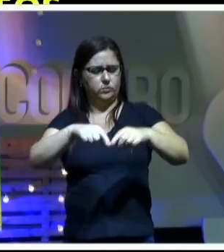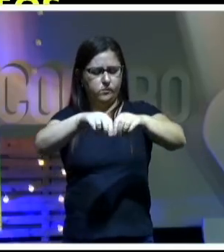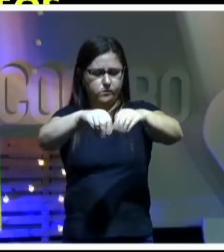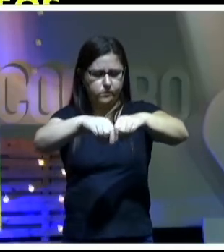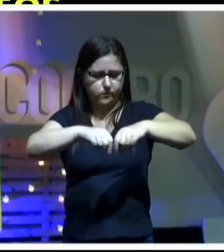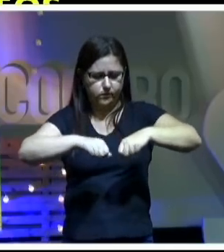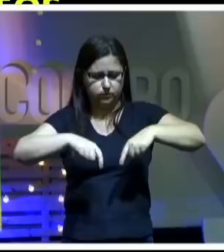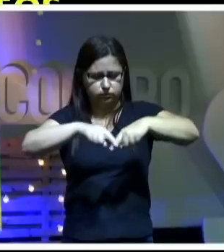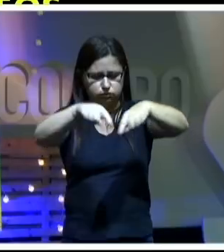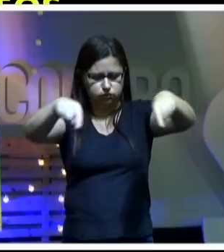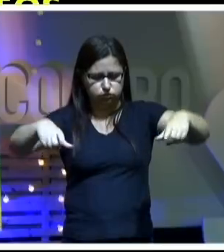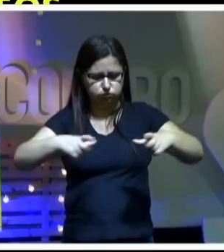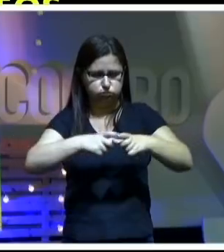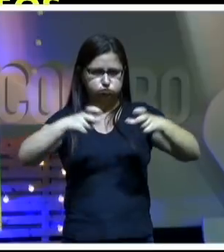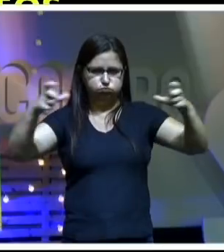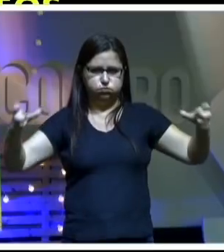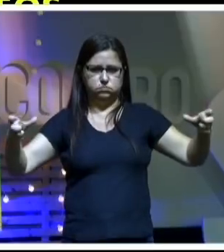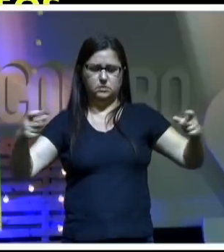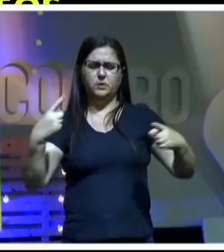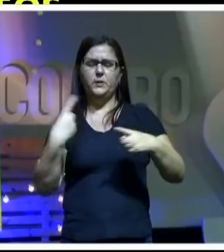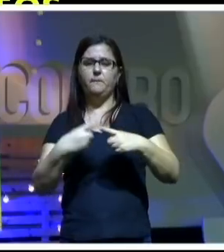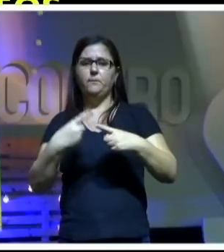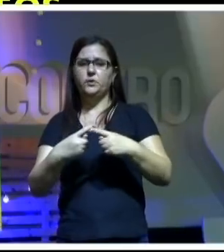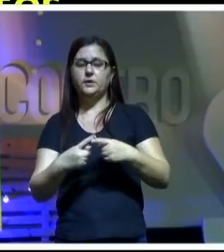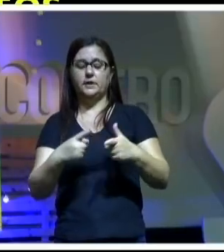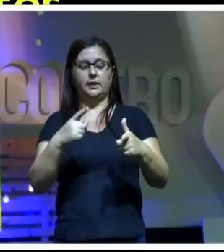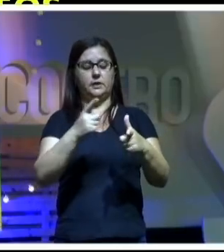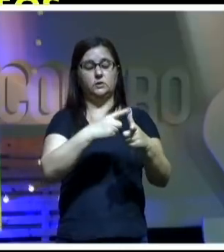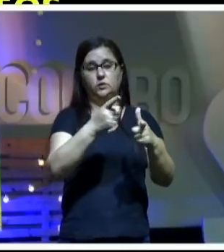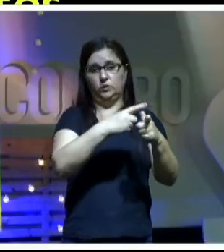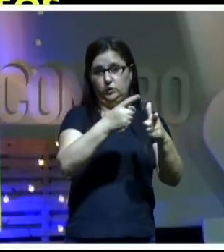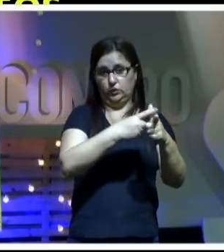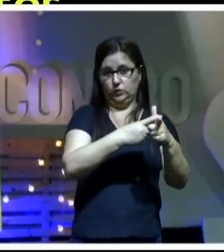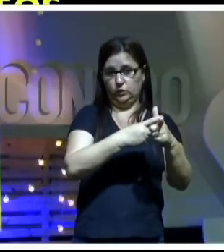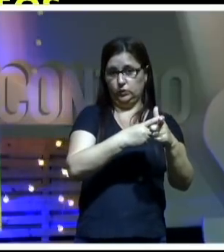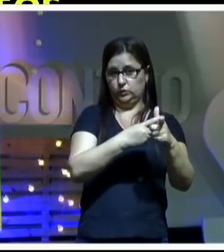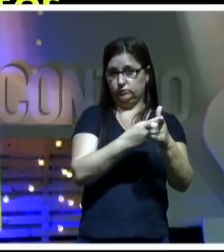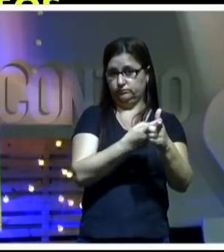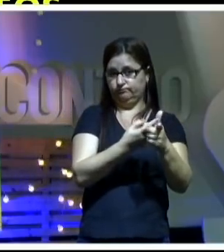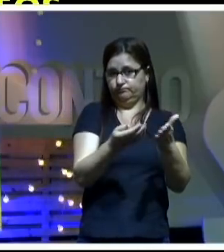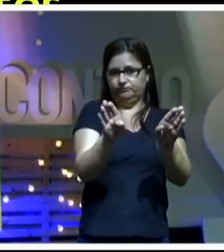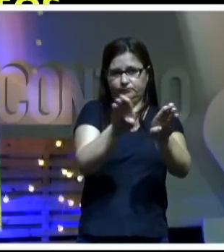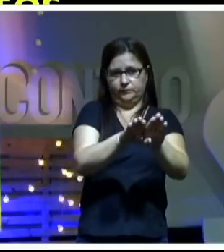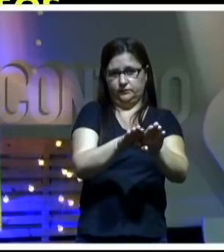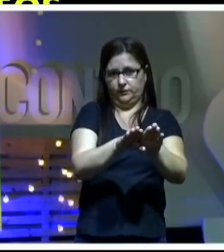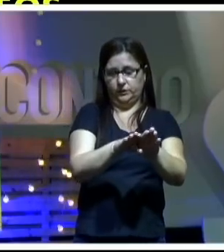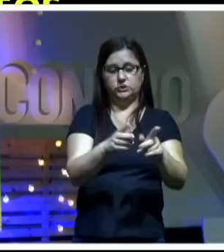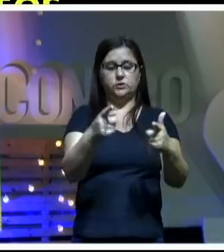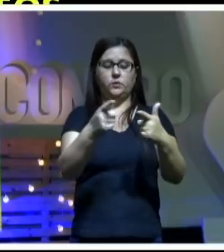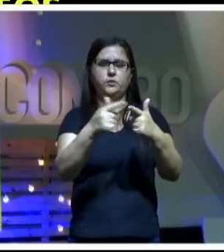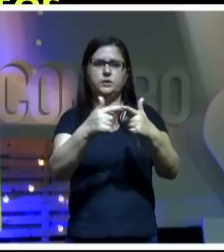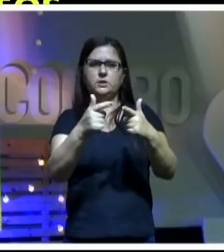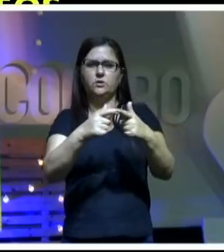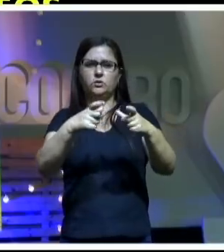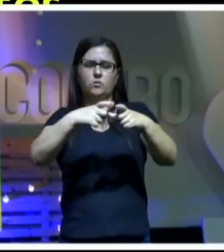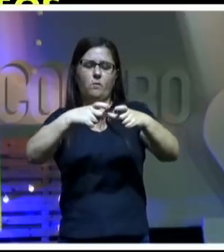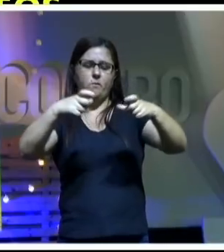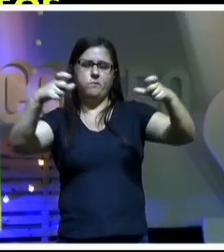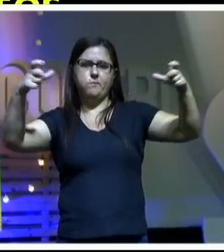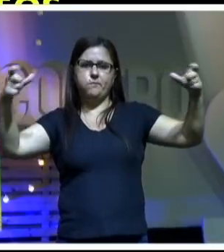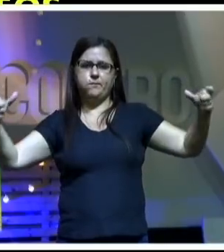na mesma região do país no mesmo estado na califórnia um seminário está vendendo a sua propriedade e o outro literalmente